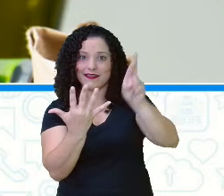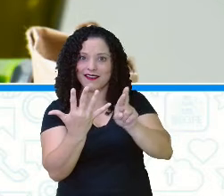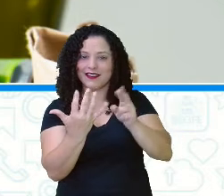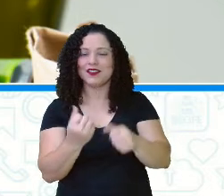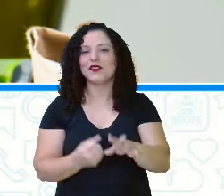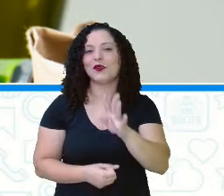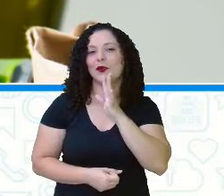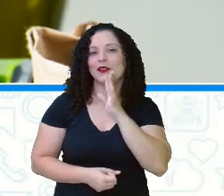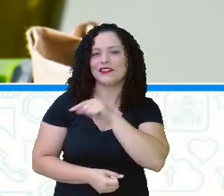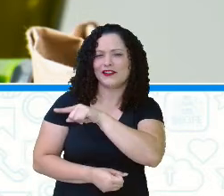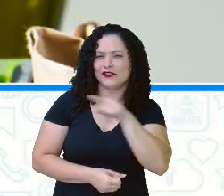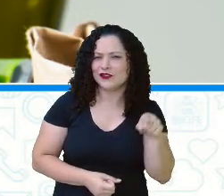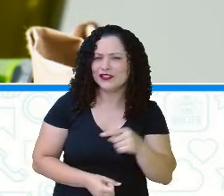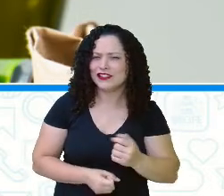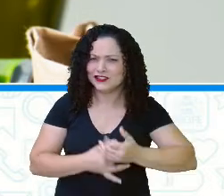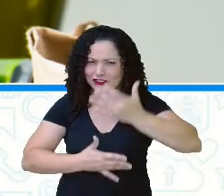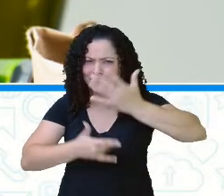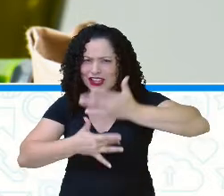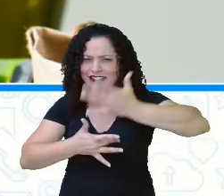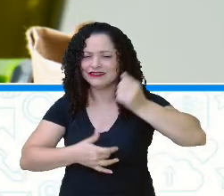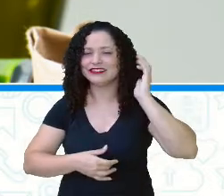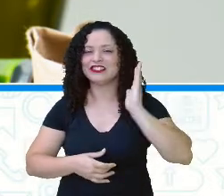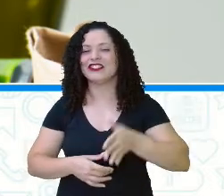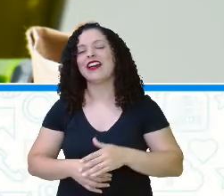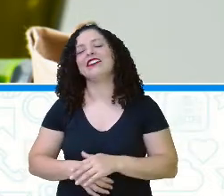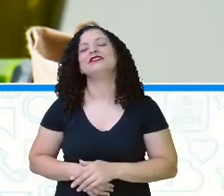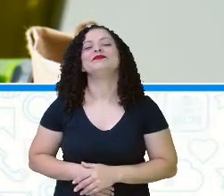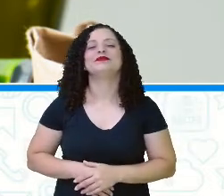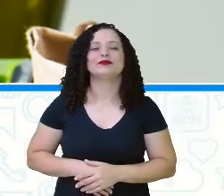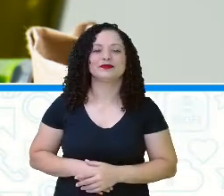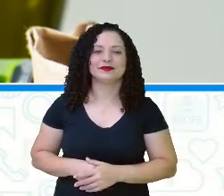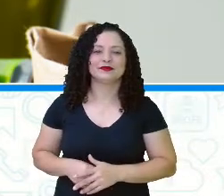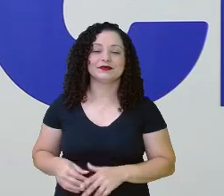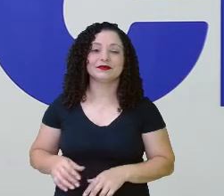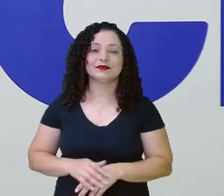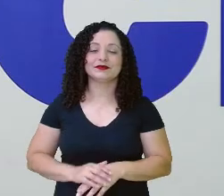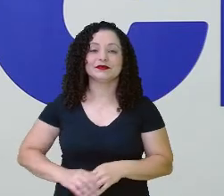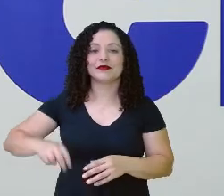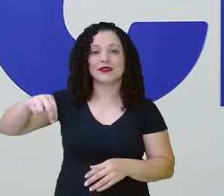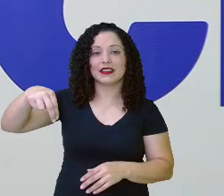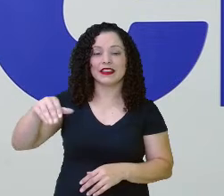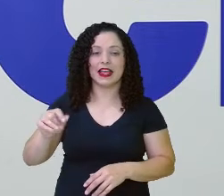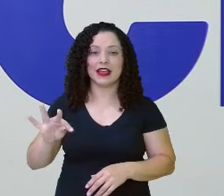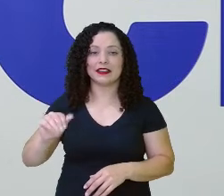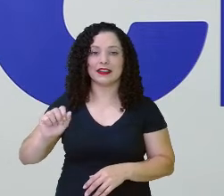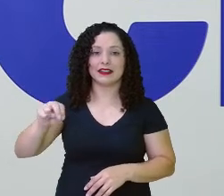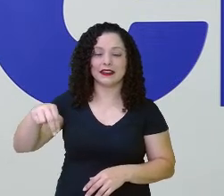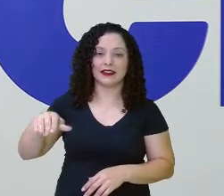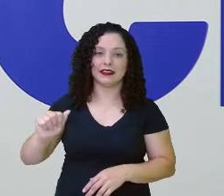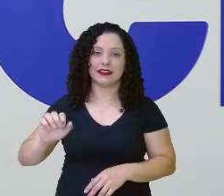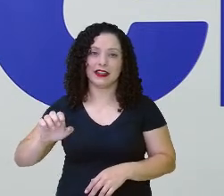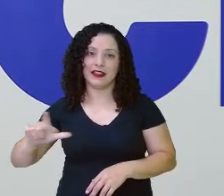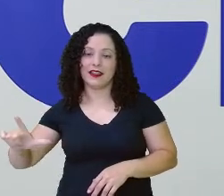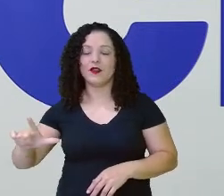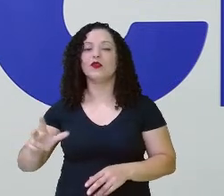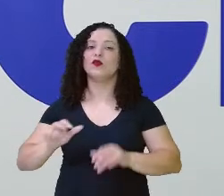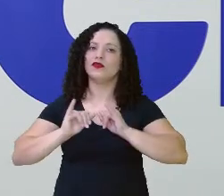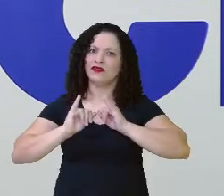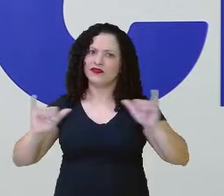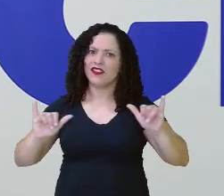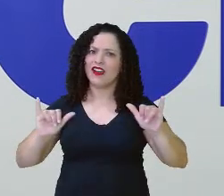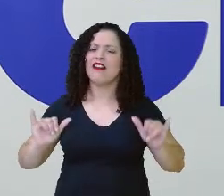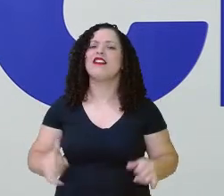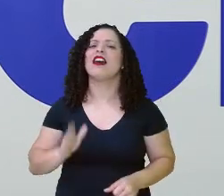mas parece que vocês já estão dizendo aí alguma coisa para a gente. Sim, falaram sim. Natanael disse que uma vez transformou uma garrafa